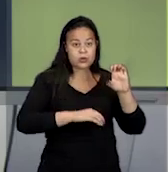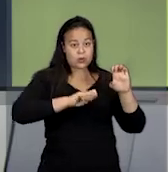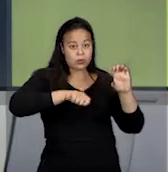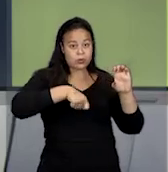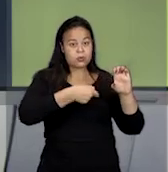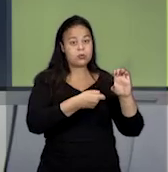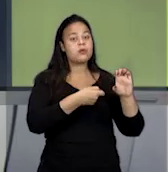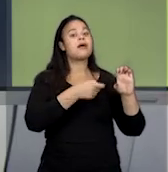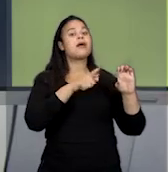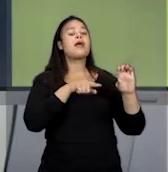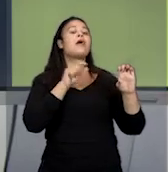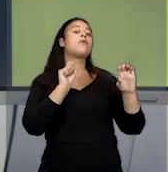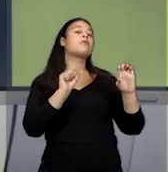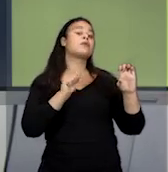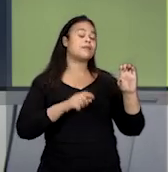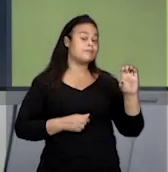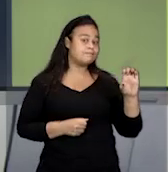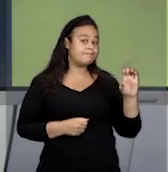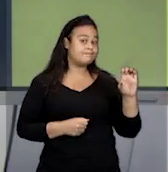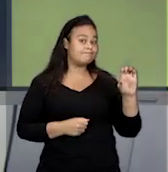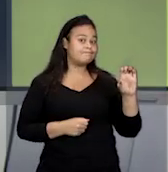epistático, ele é um alelo